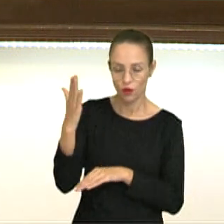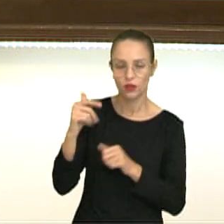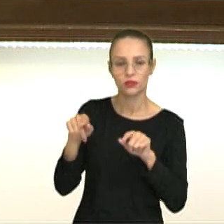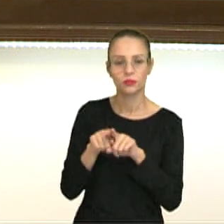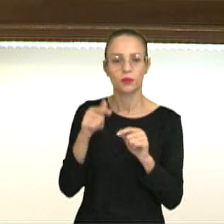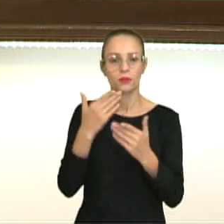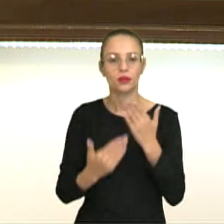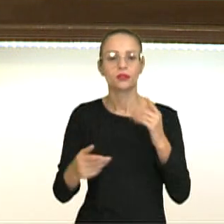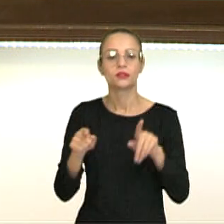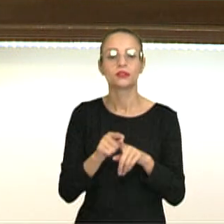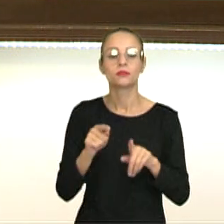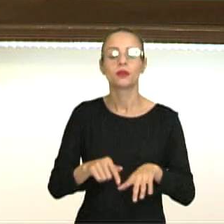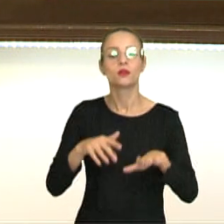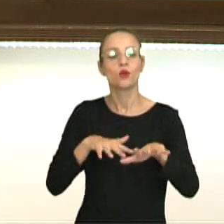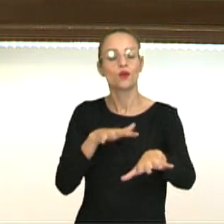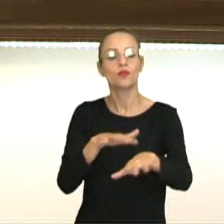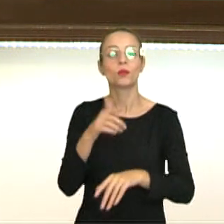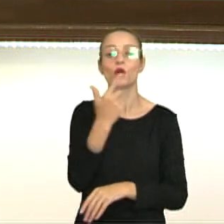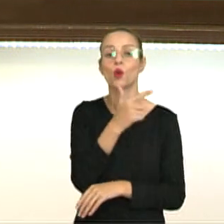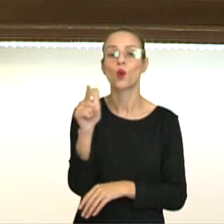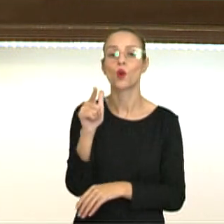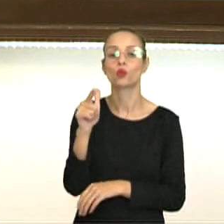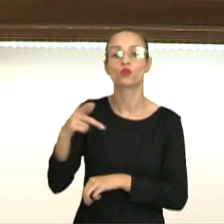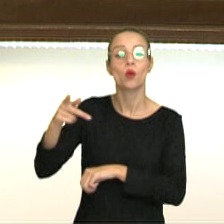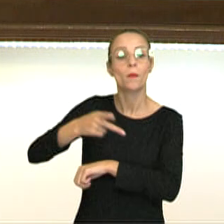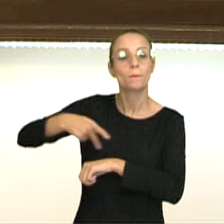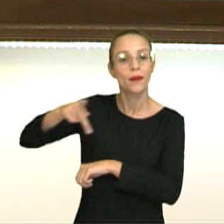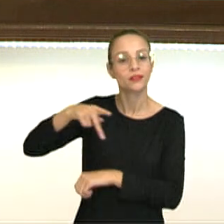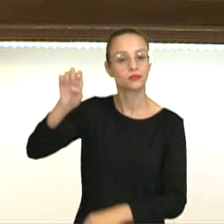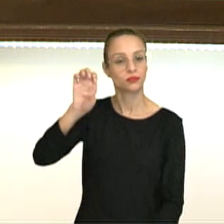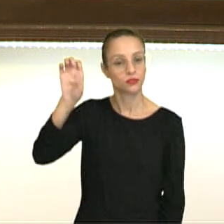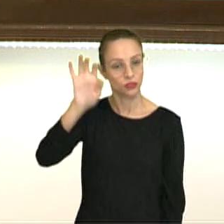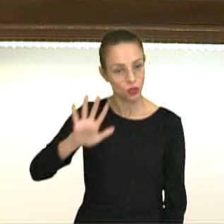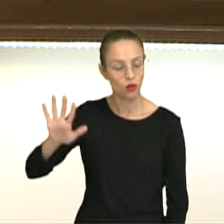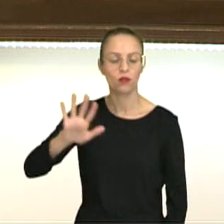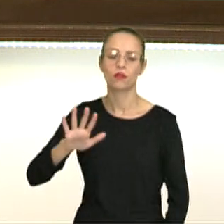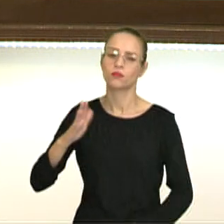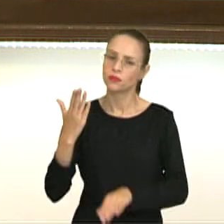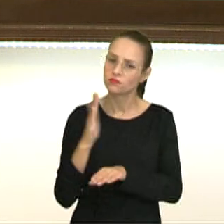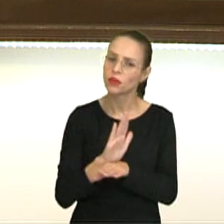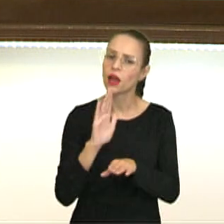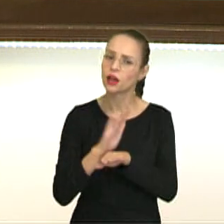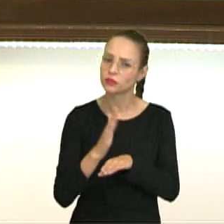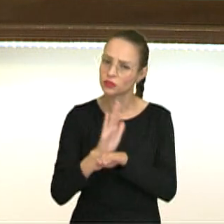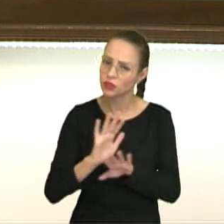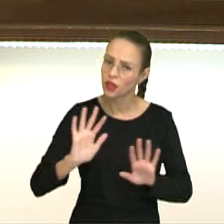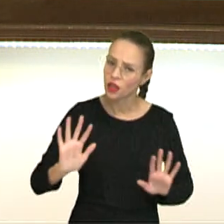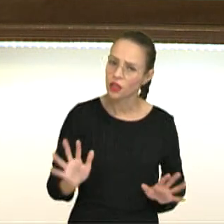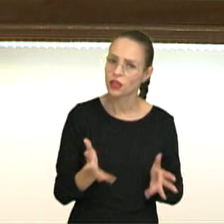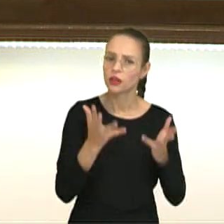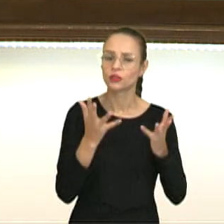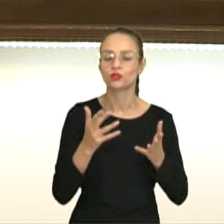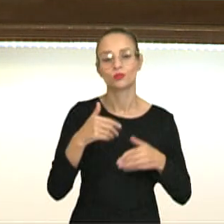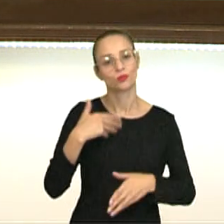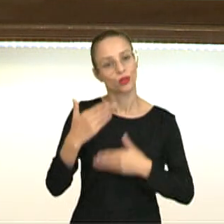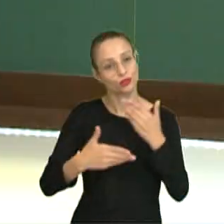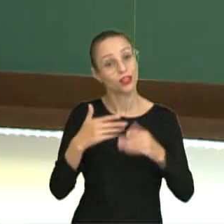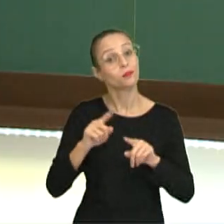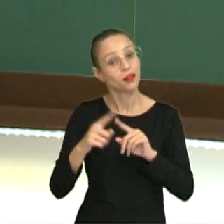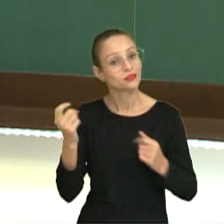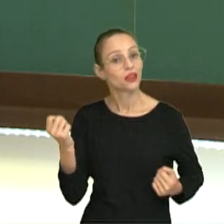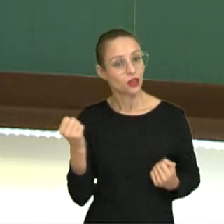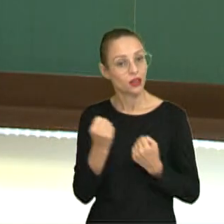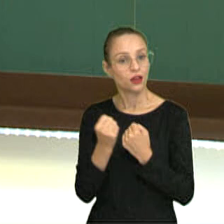gente vai ter envolvimento de outras nações da Europa auxiliando esse processo de guerra, só que dessa vez do lado